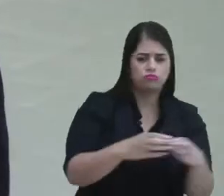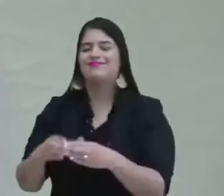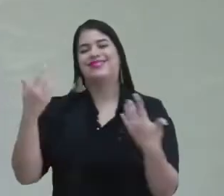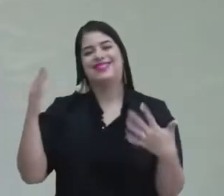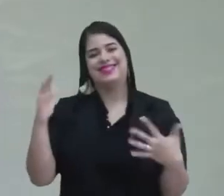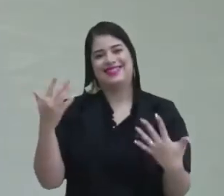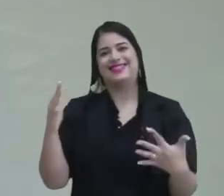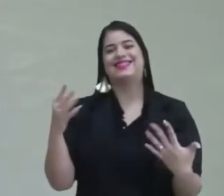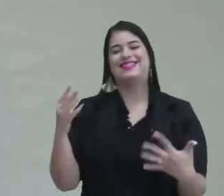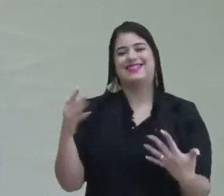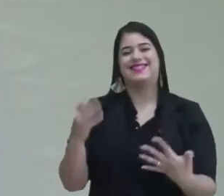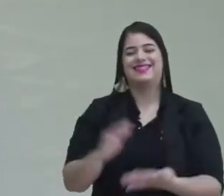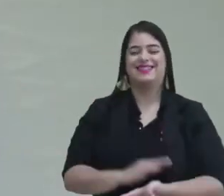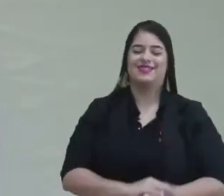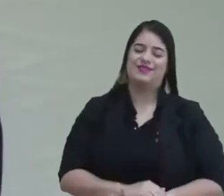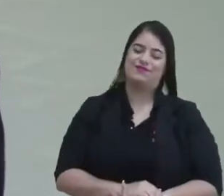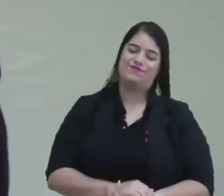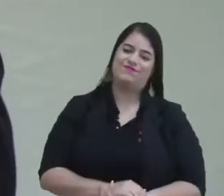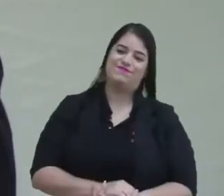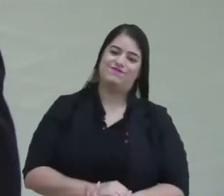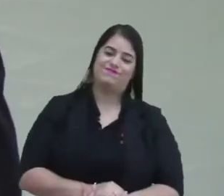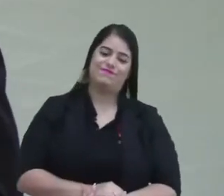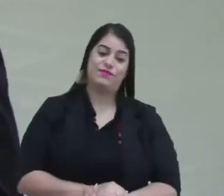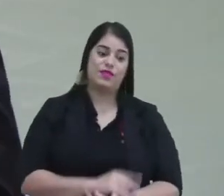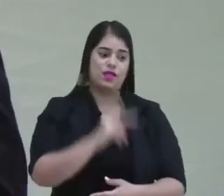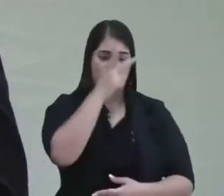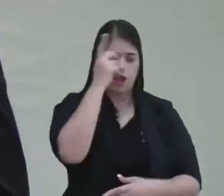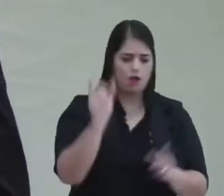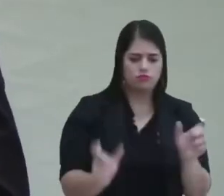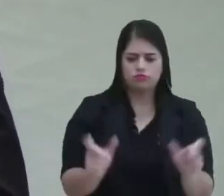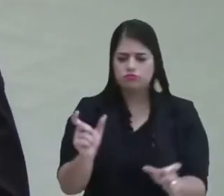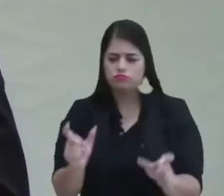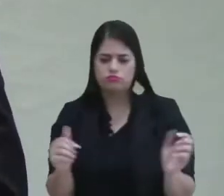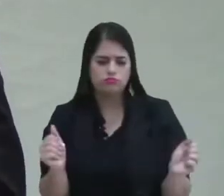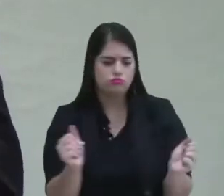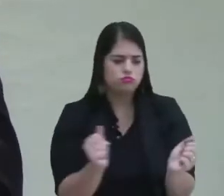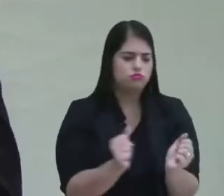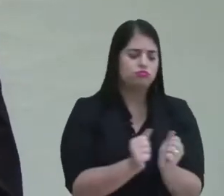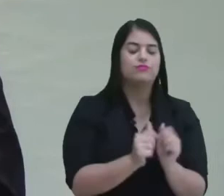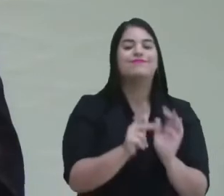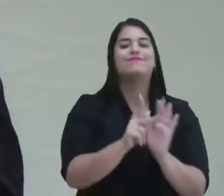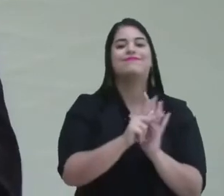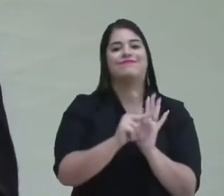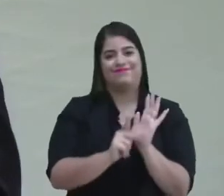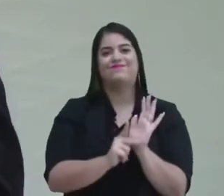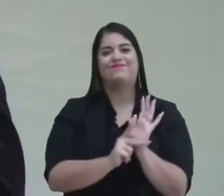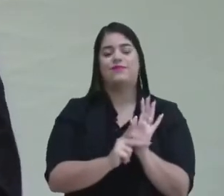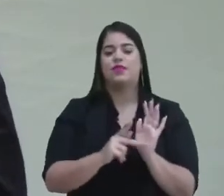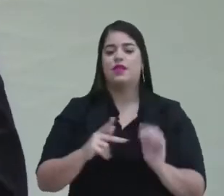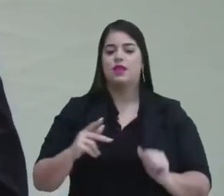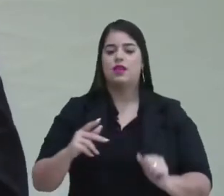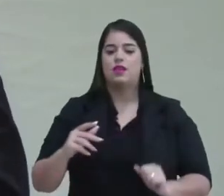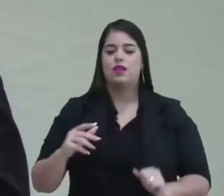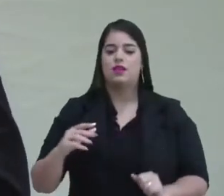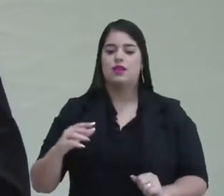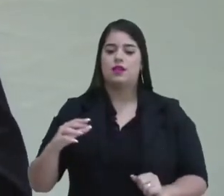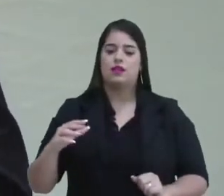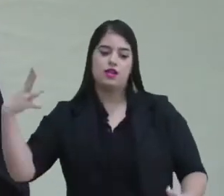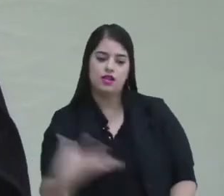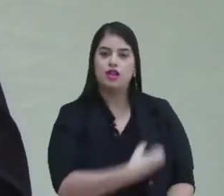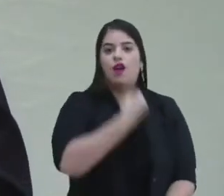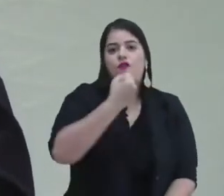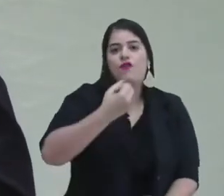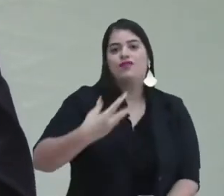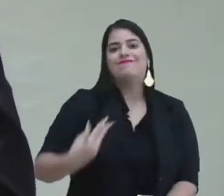parabéns cada um dos envolvidos desse projeto que está salvando vidas no nosso